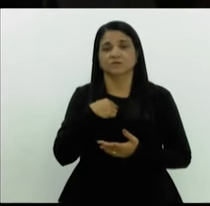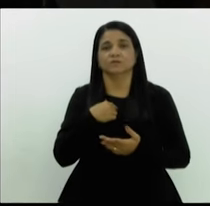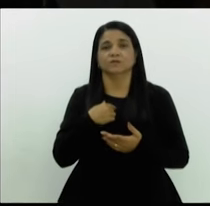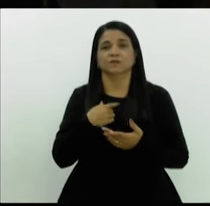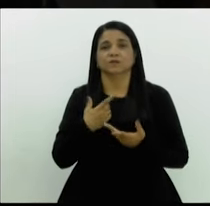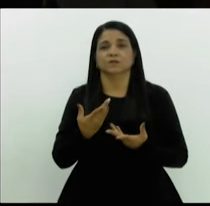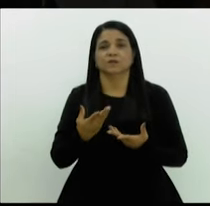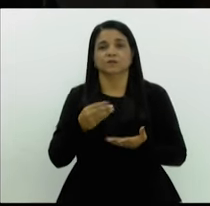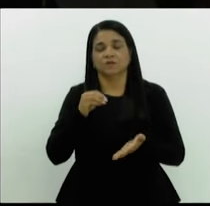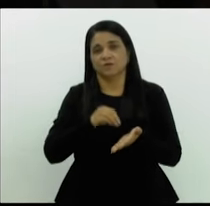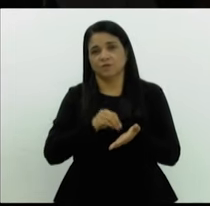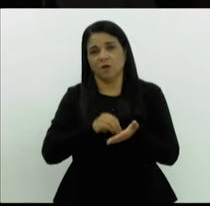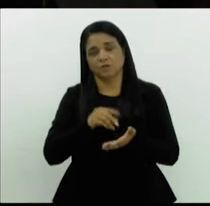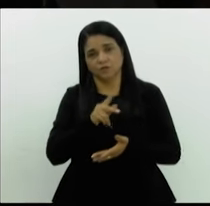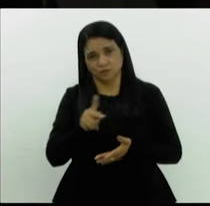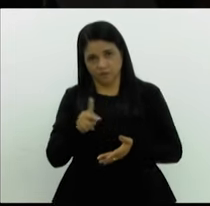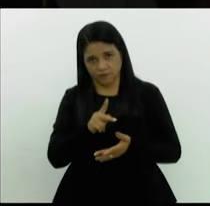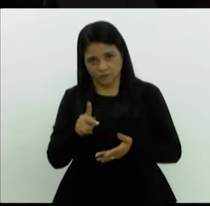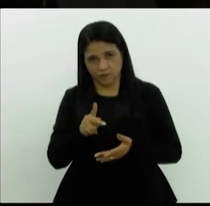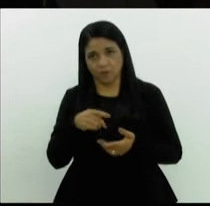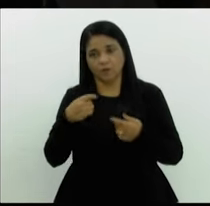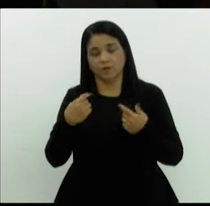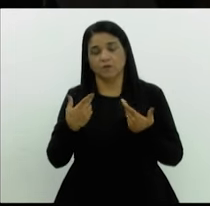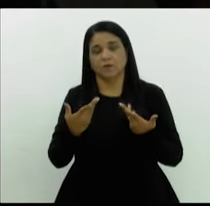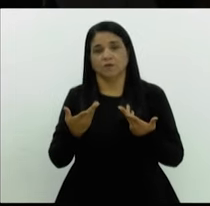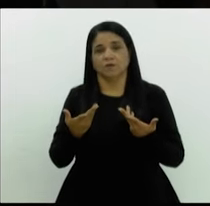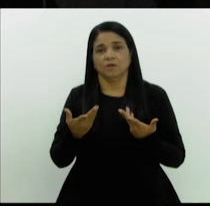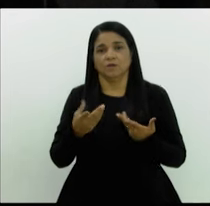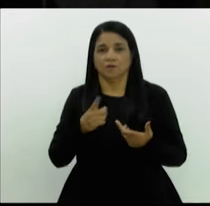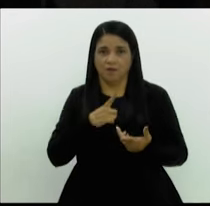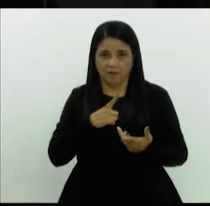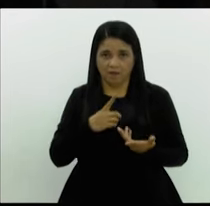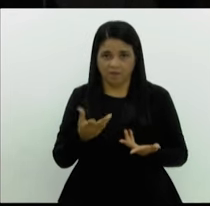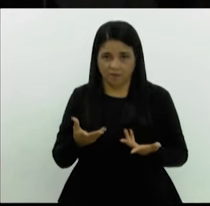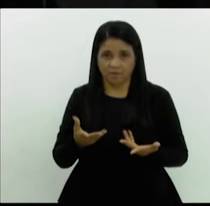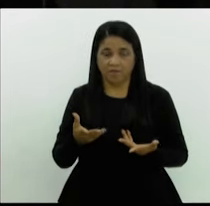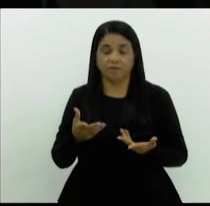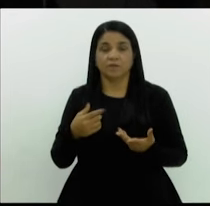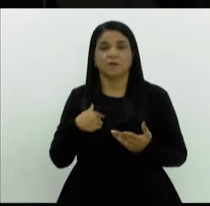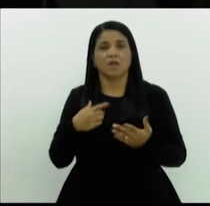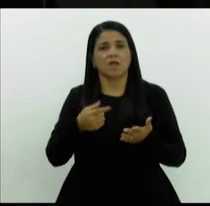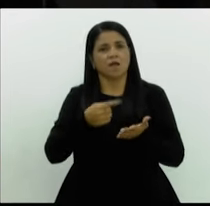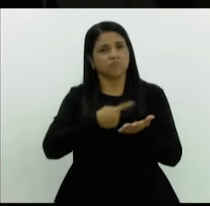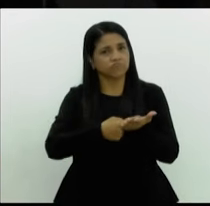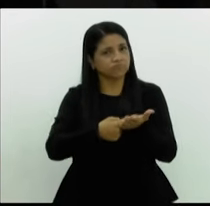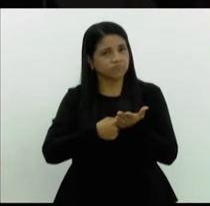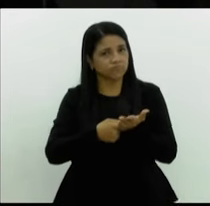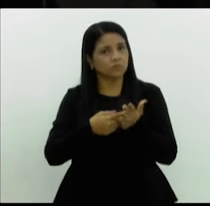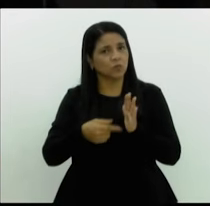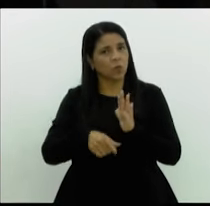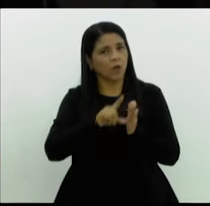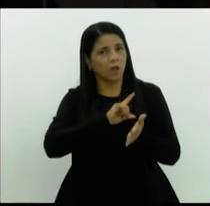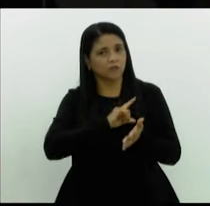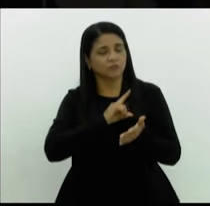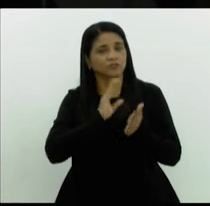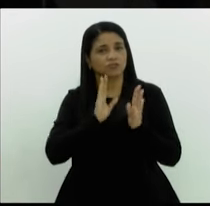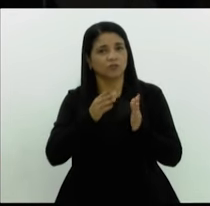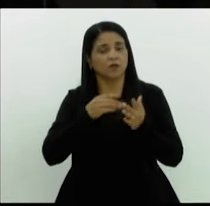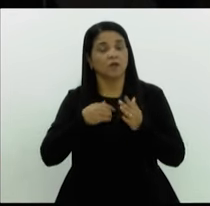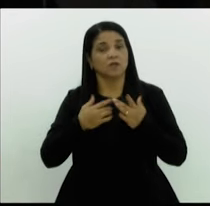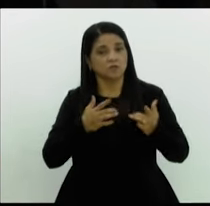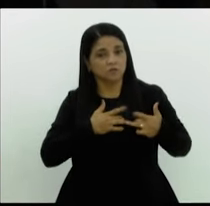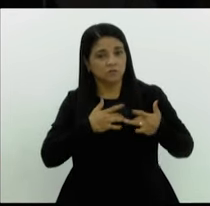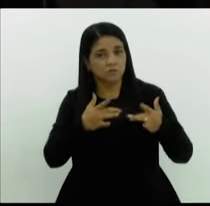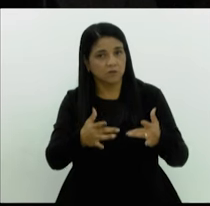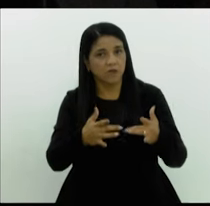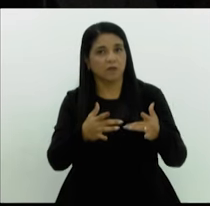fiquem na rede. A gente deixou claro desde o início que tínhamos acordo e nos solidarizávamos com